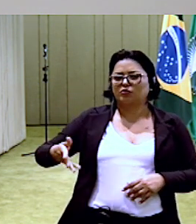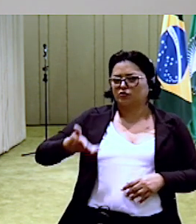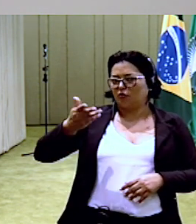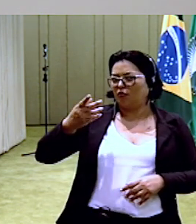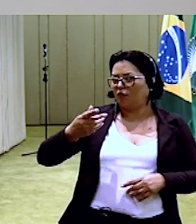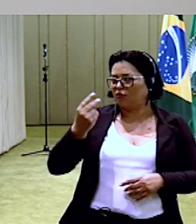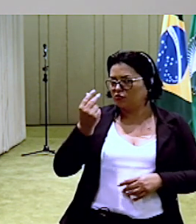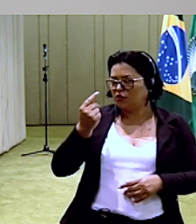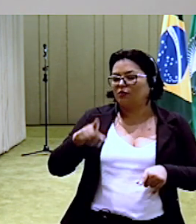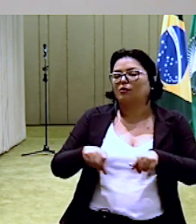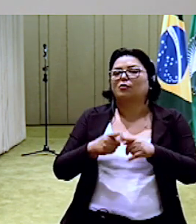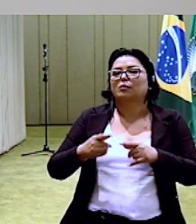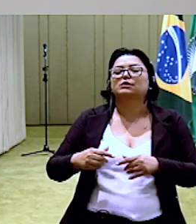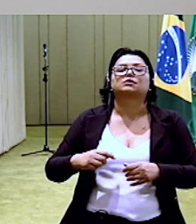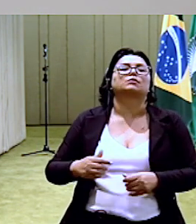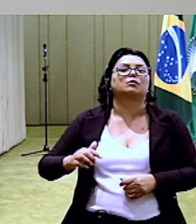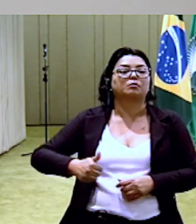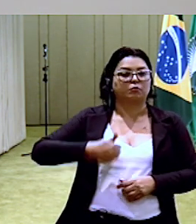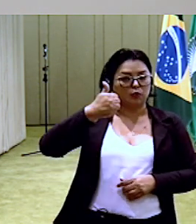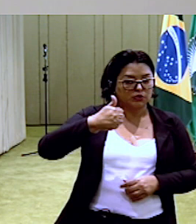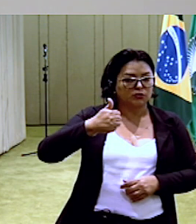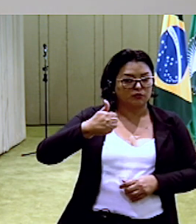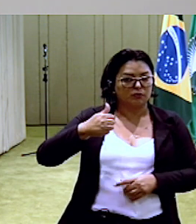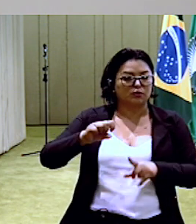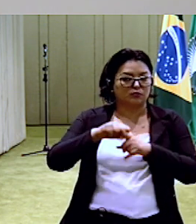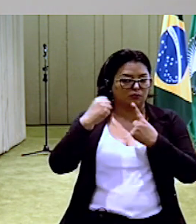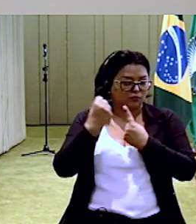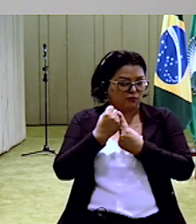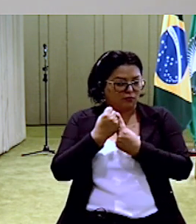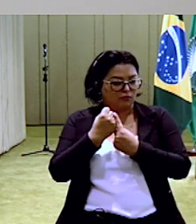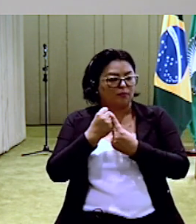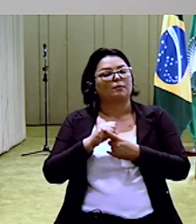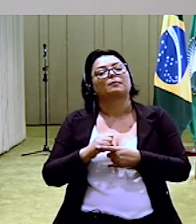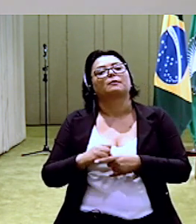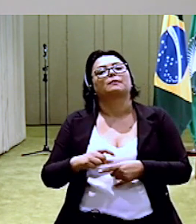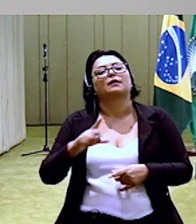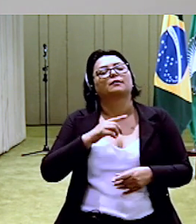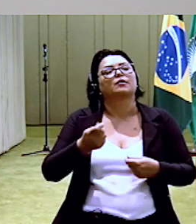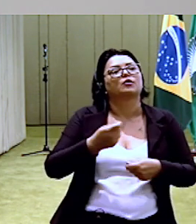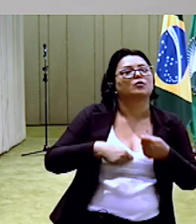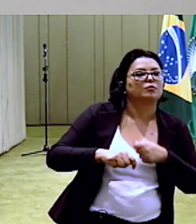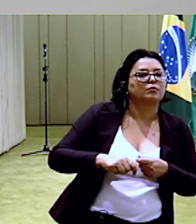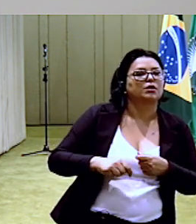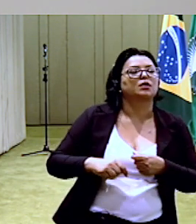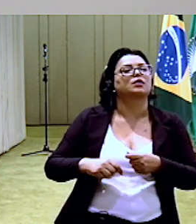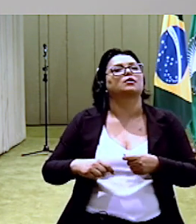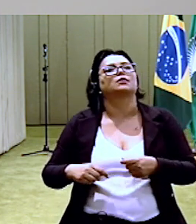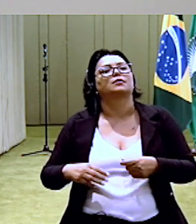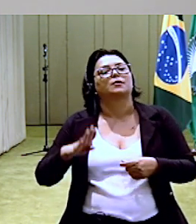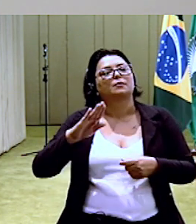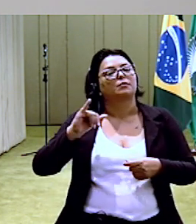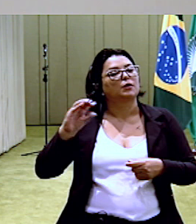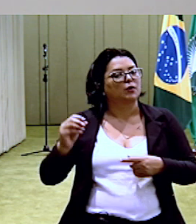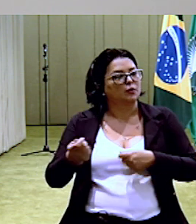sociedade, então a gente já tem esse foco com quatro eixos, né? Bioeconomia, economia circular, e